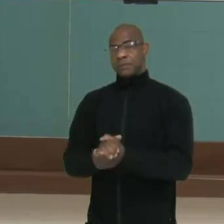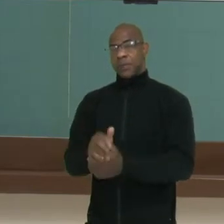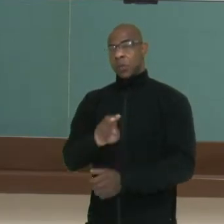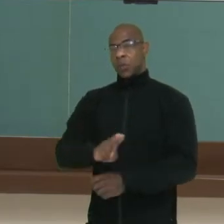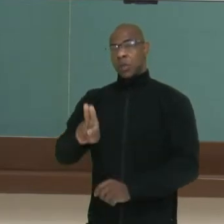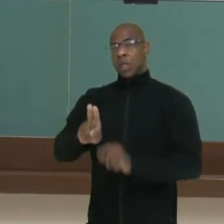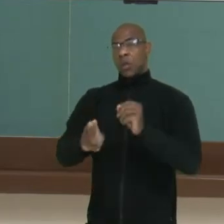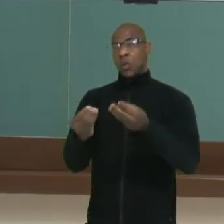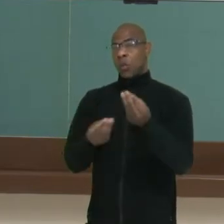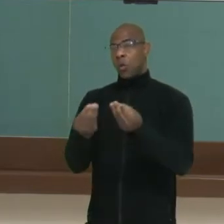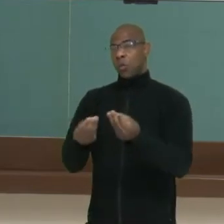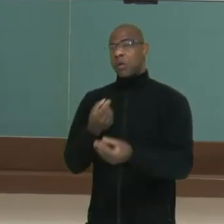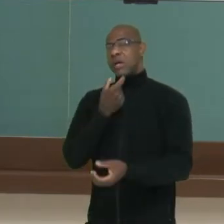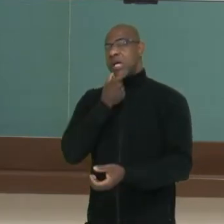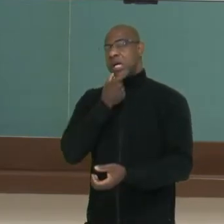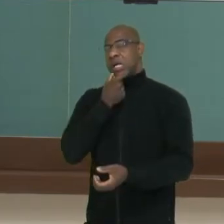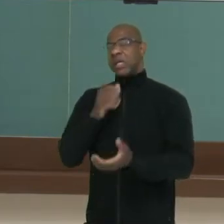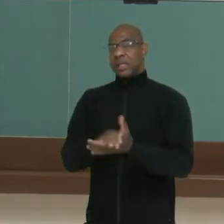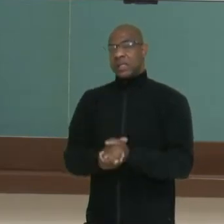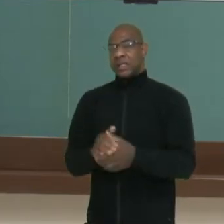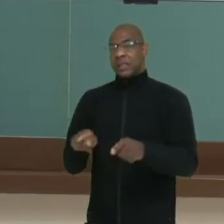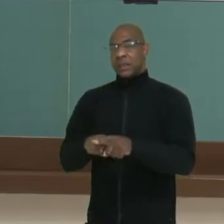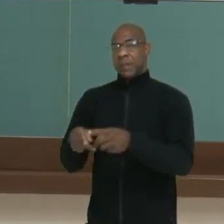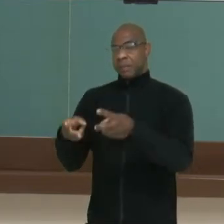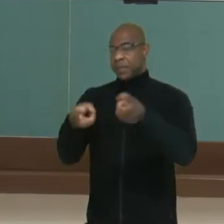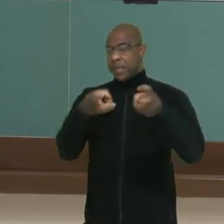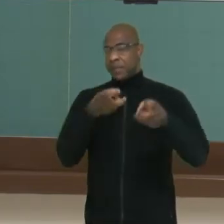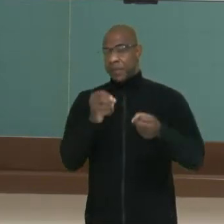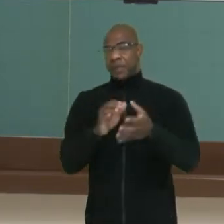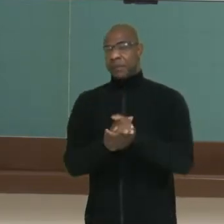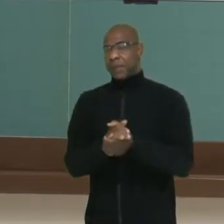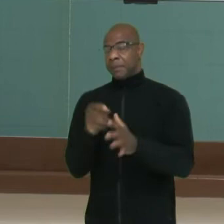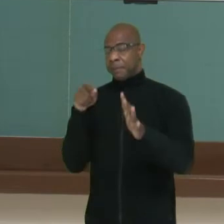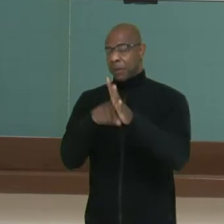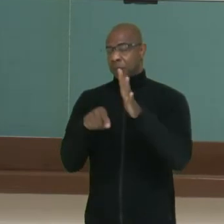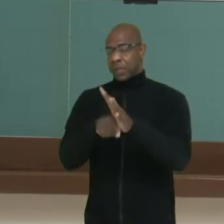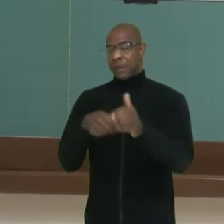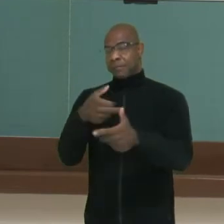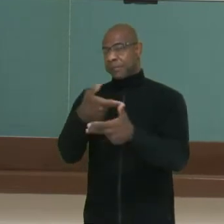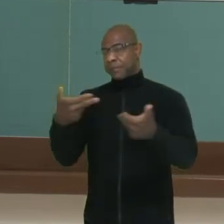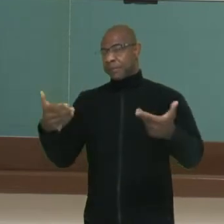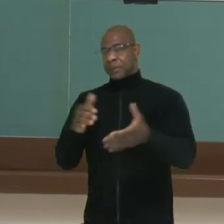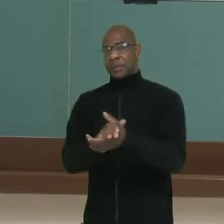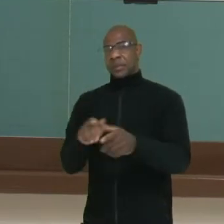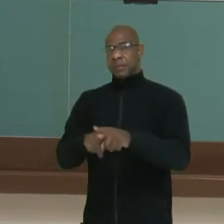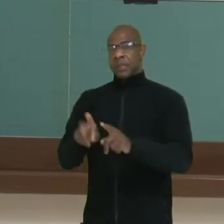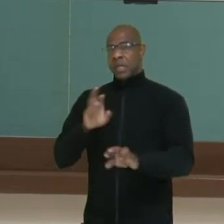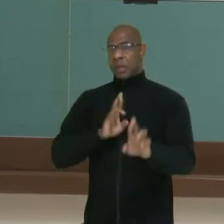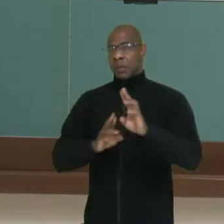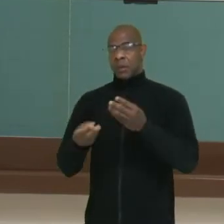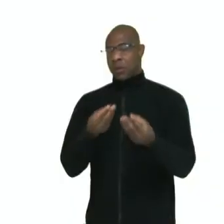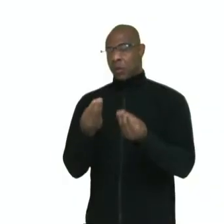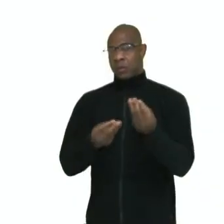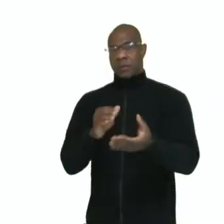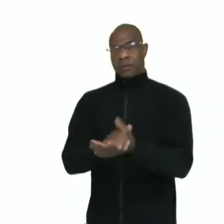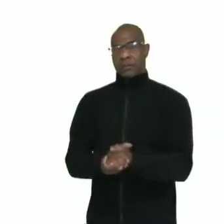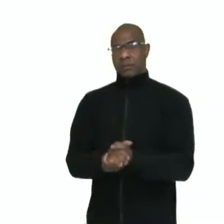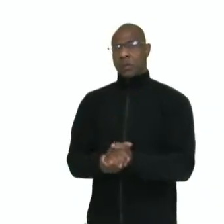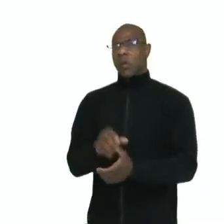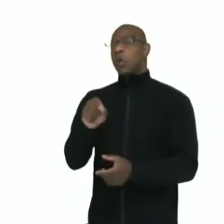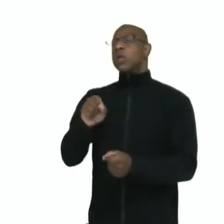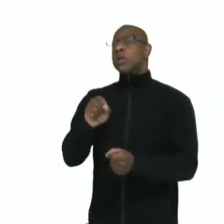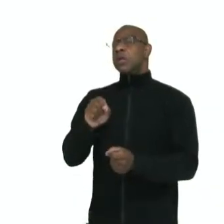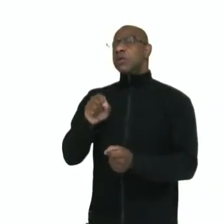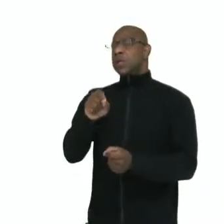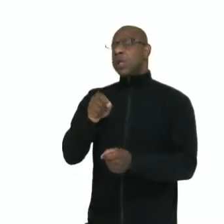língua inglesa para expor pontos de vista, argumentos e contra-argumentos. E o que você